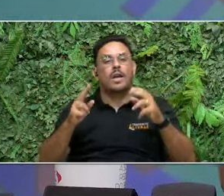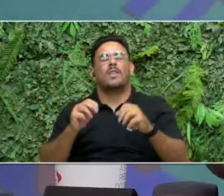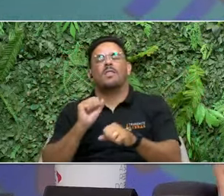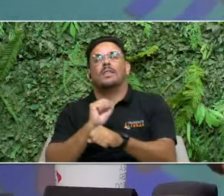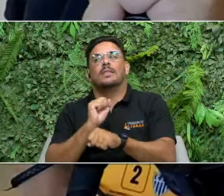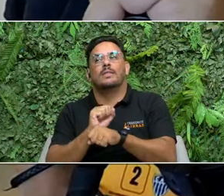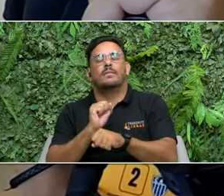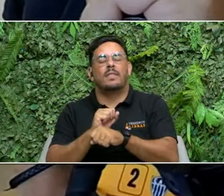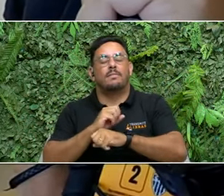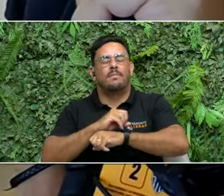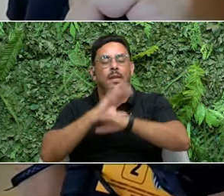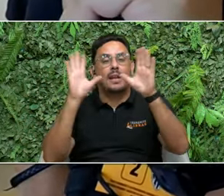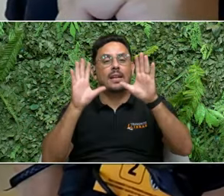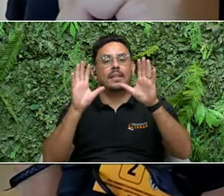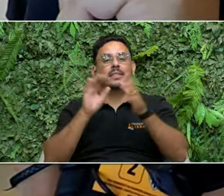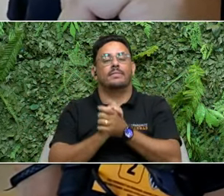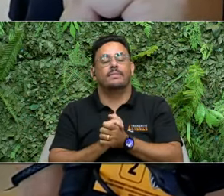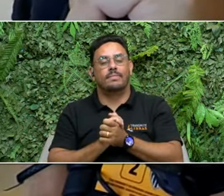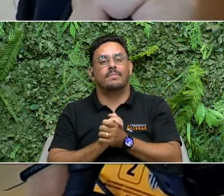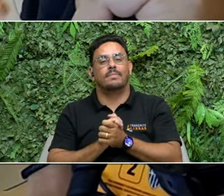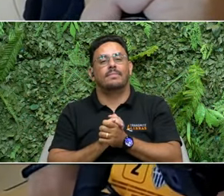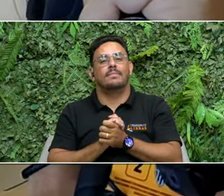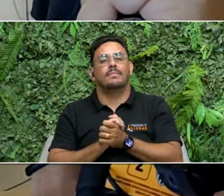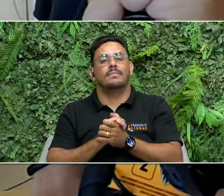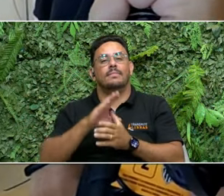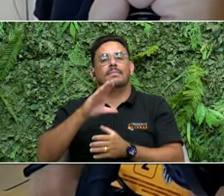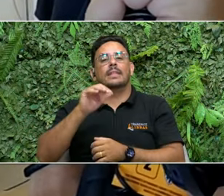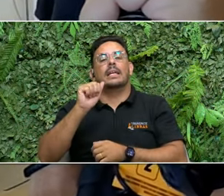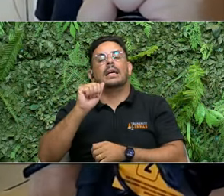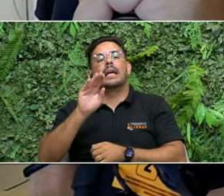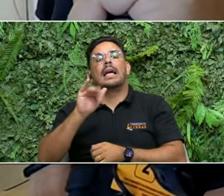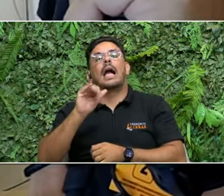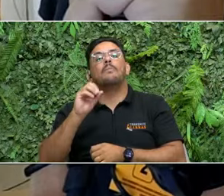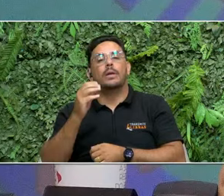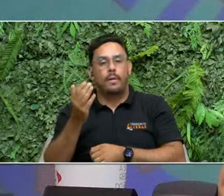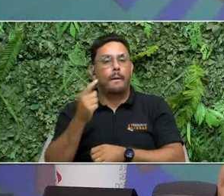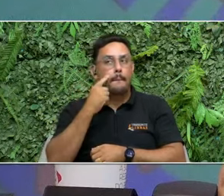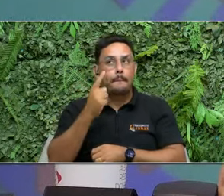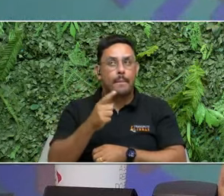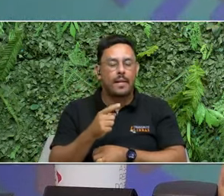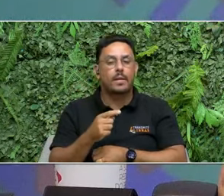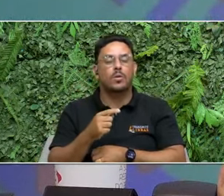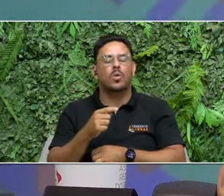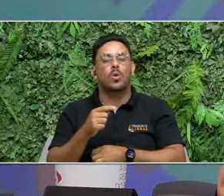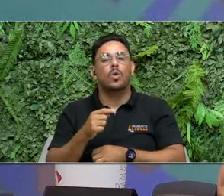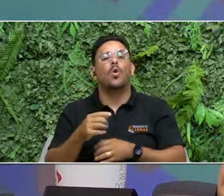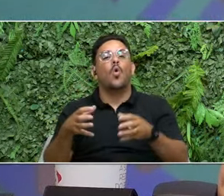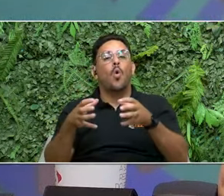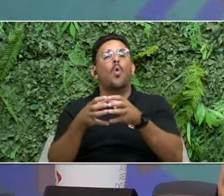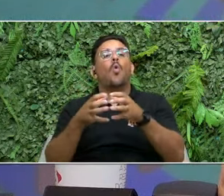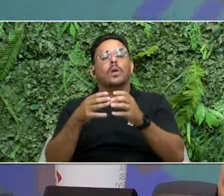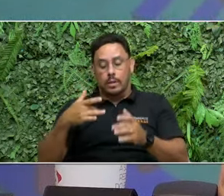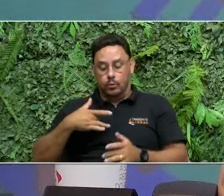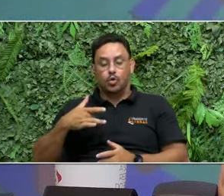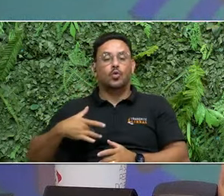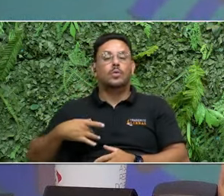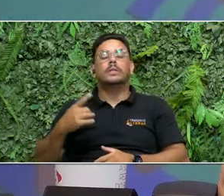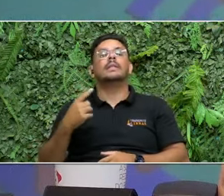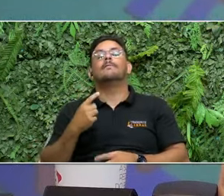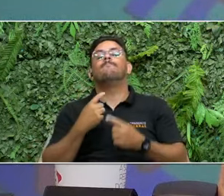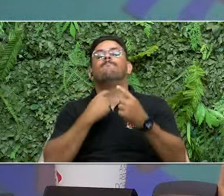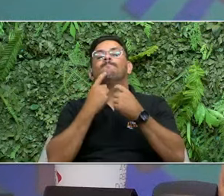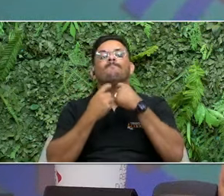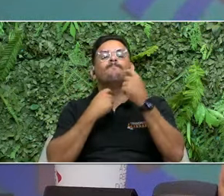hora certa né É isso aí ô cabido agora a pelo lado do Cruzeiro a dúvida que